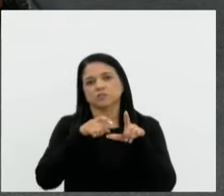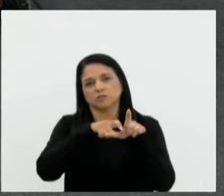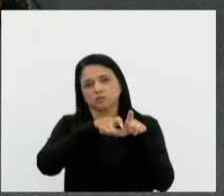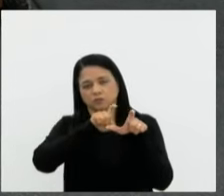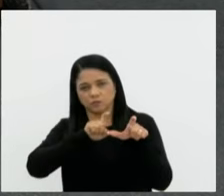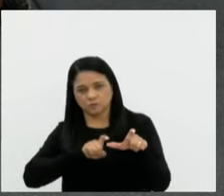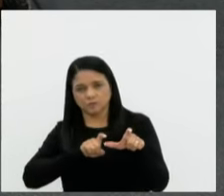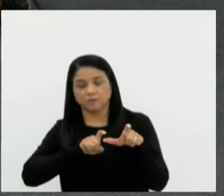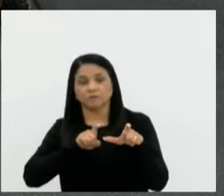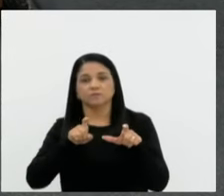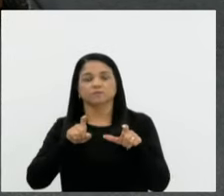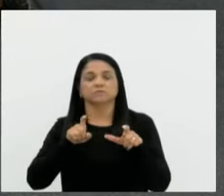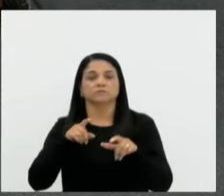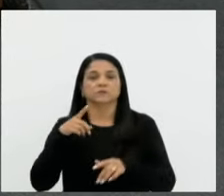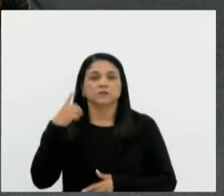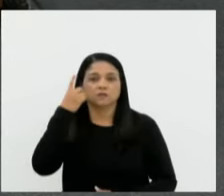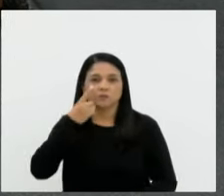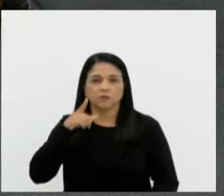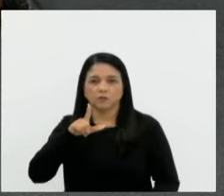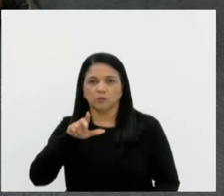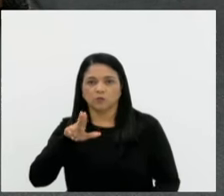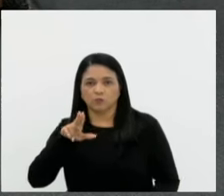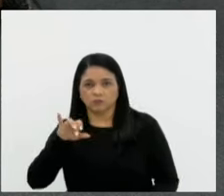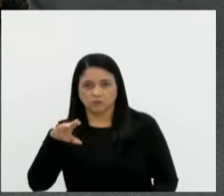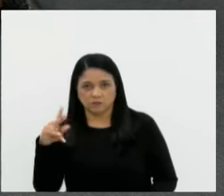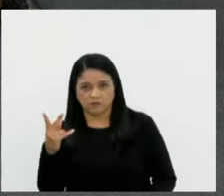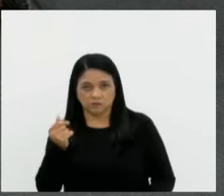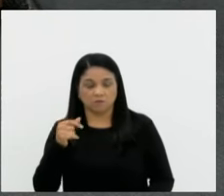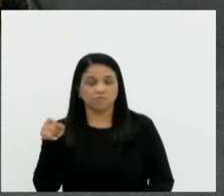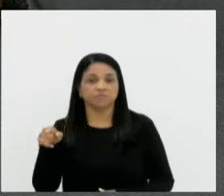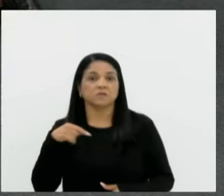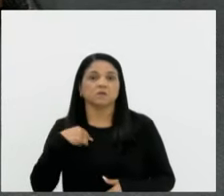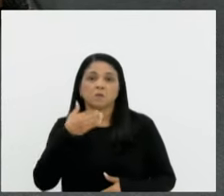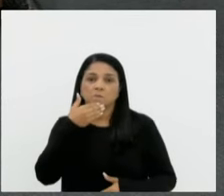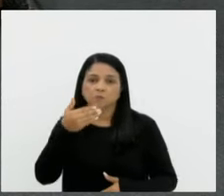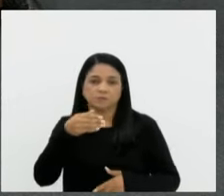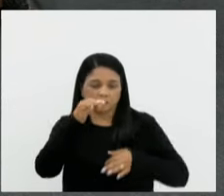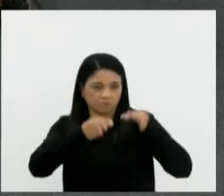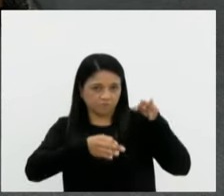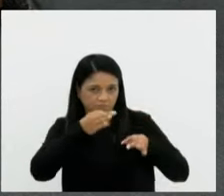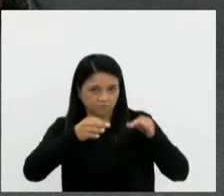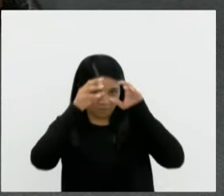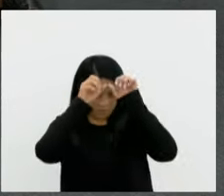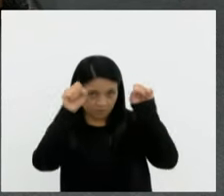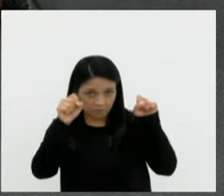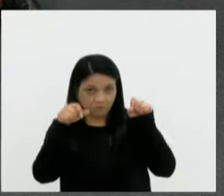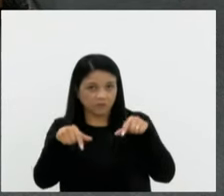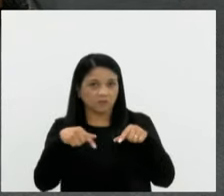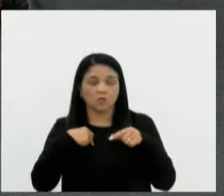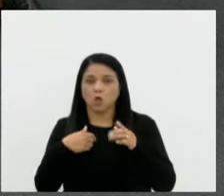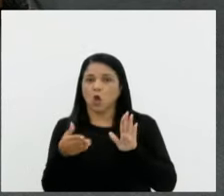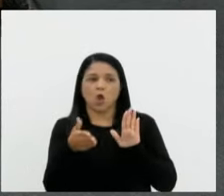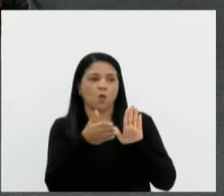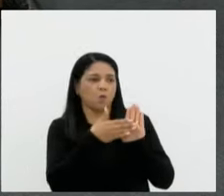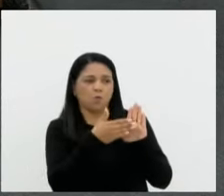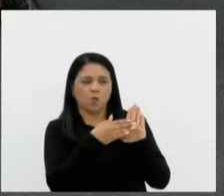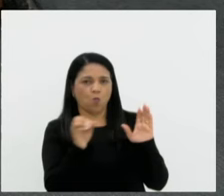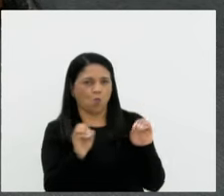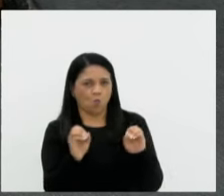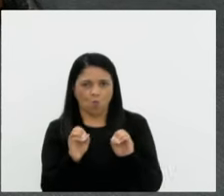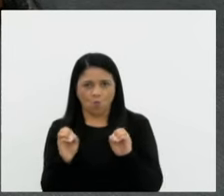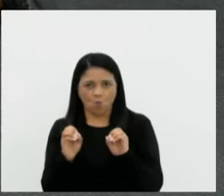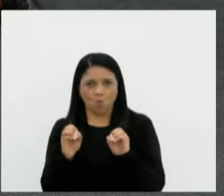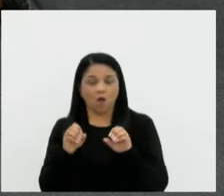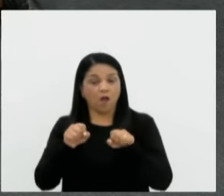mandato da deputada Lucinha, medida cautelar proferida pelo Tribunal de Justiça. Em nenhum momento a gente apresentou proposta de dar